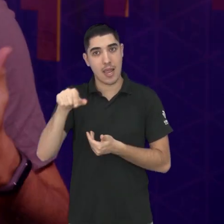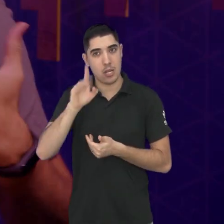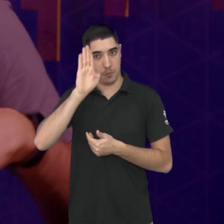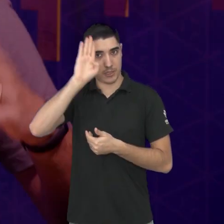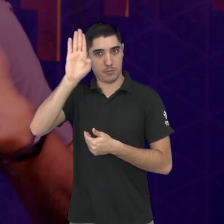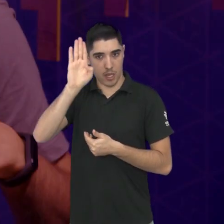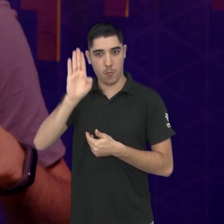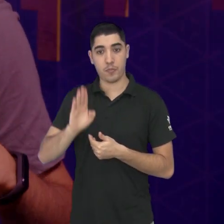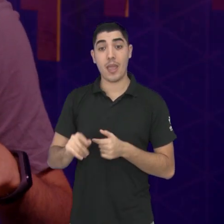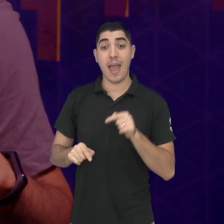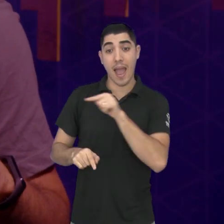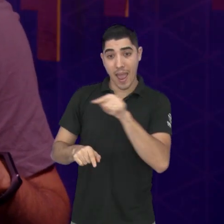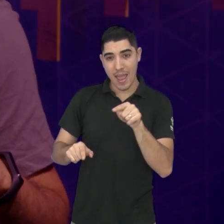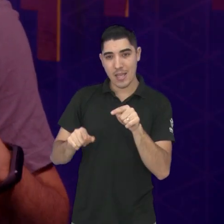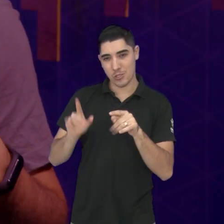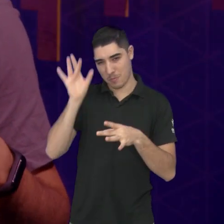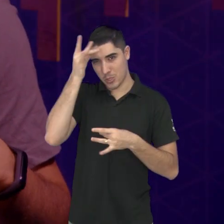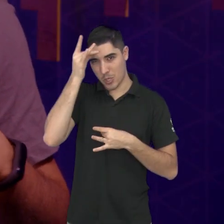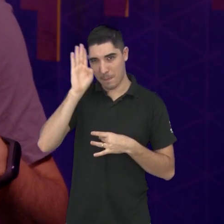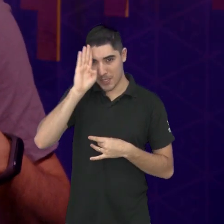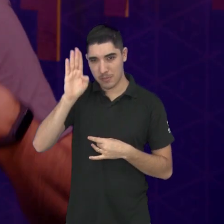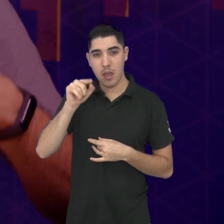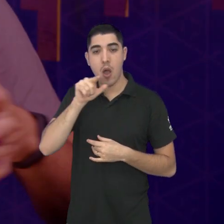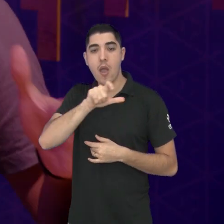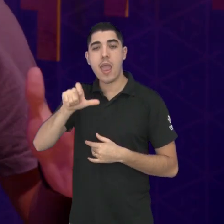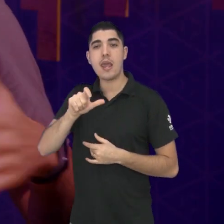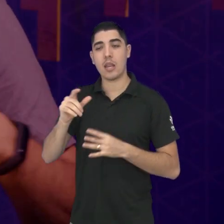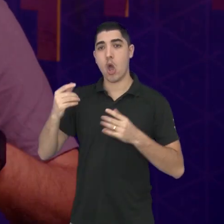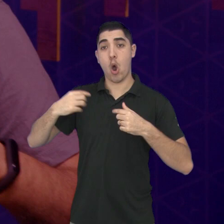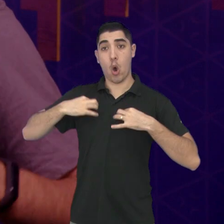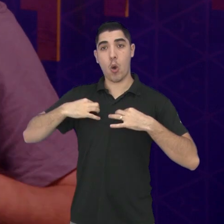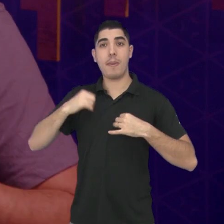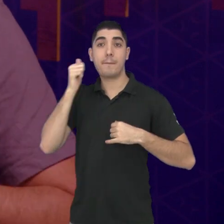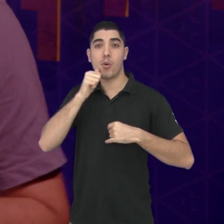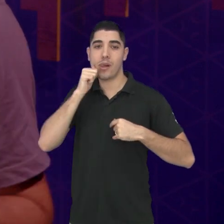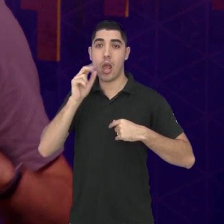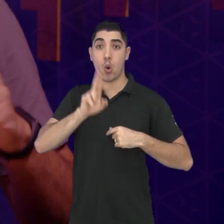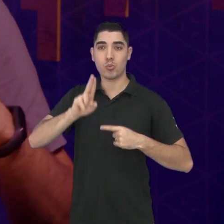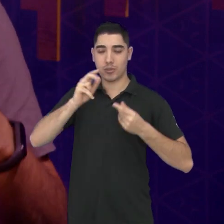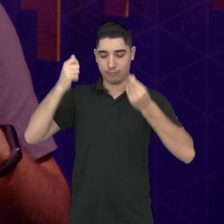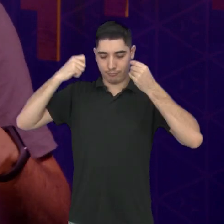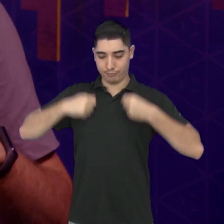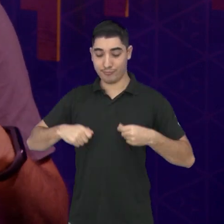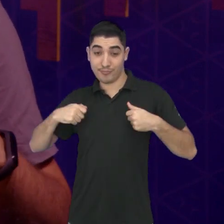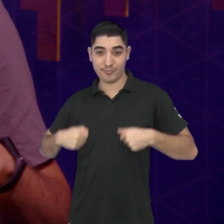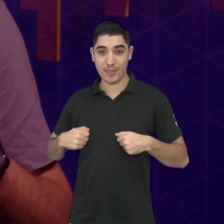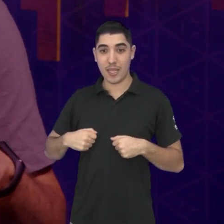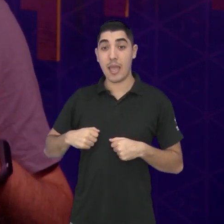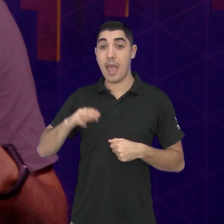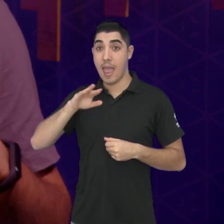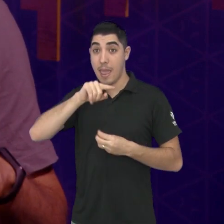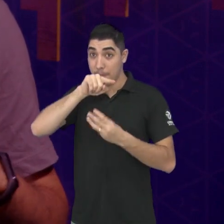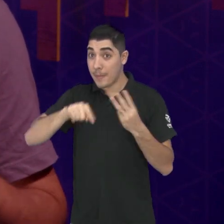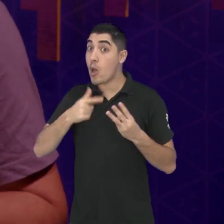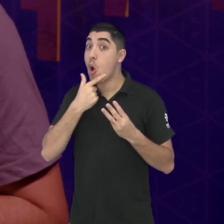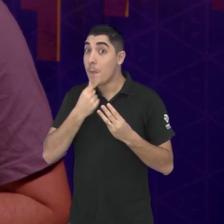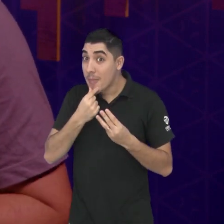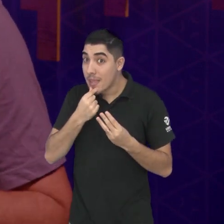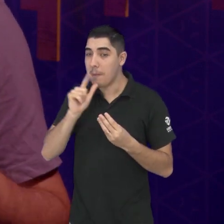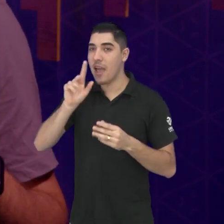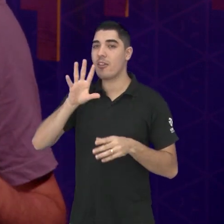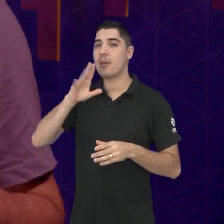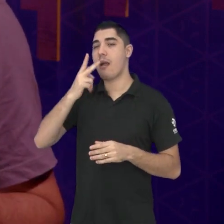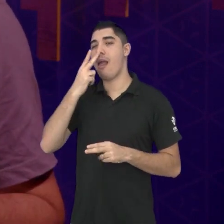mais novos se vestem de mulher e o mais velho vai vender eles, né, as meninas, né, eles disfarçados de